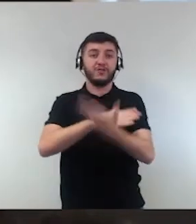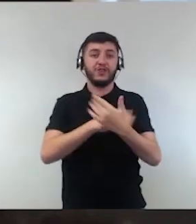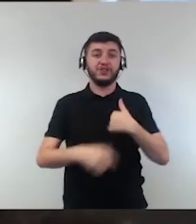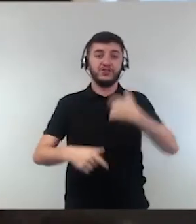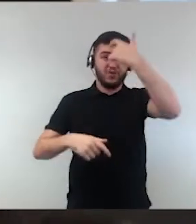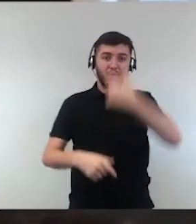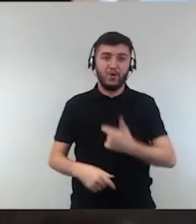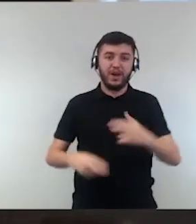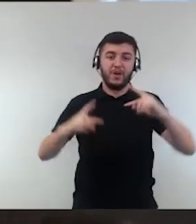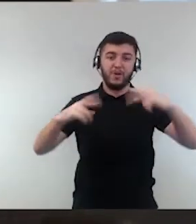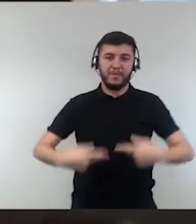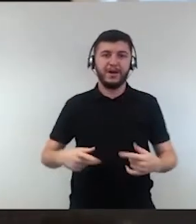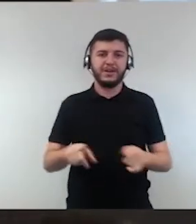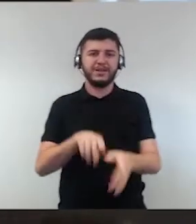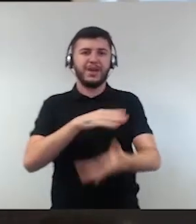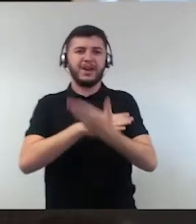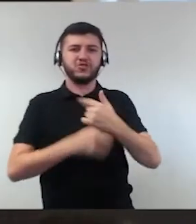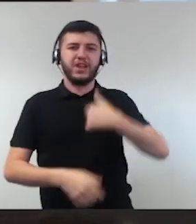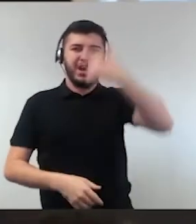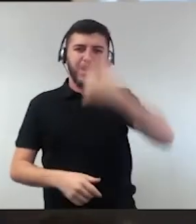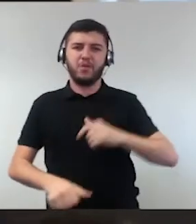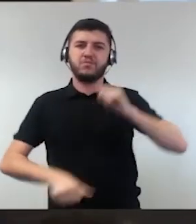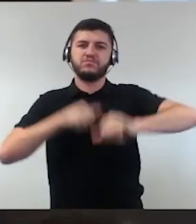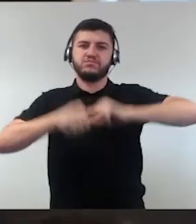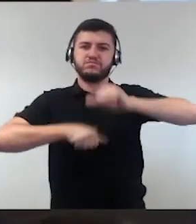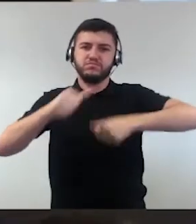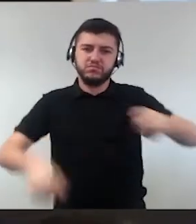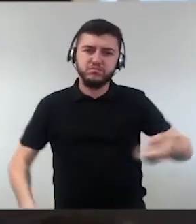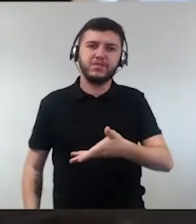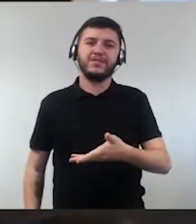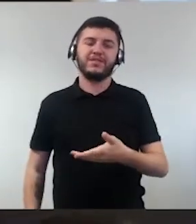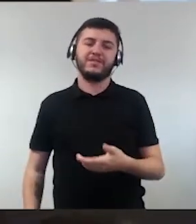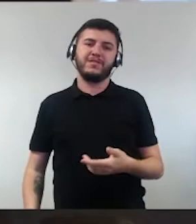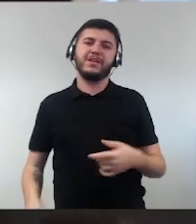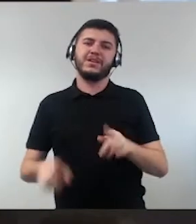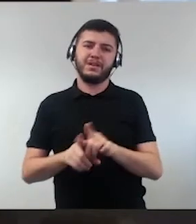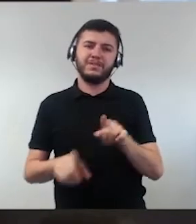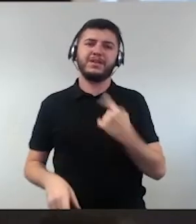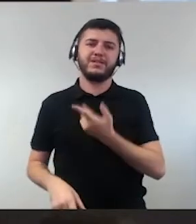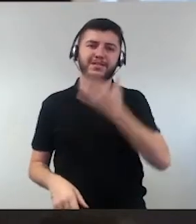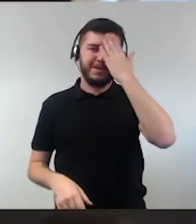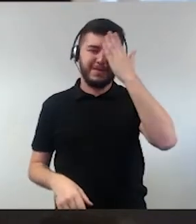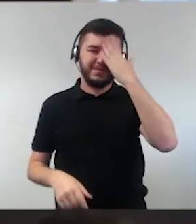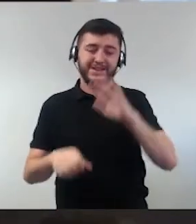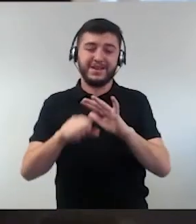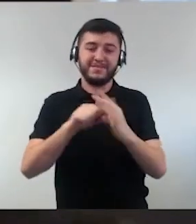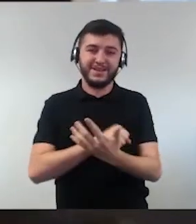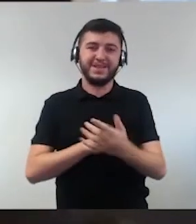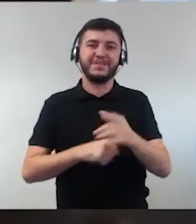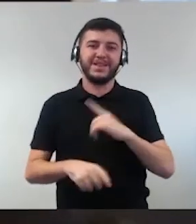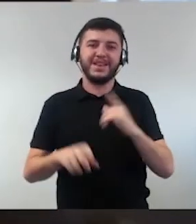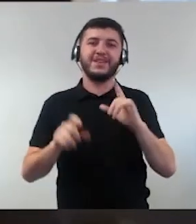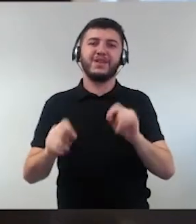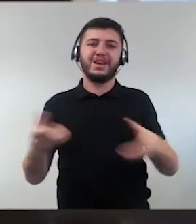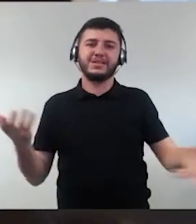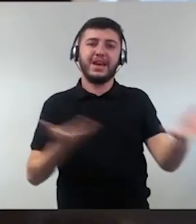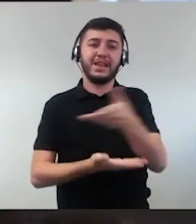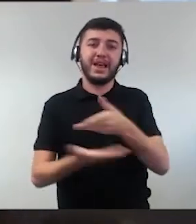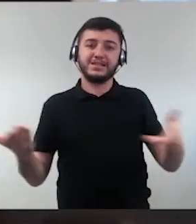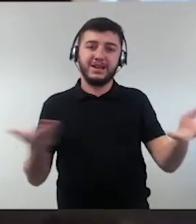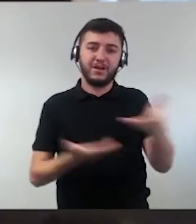humano e vem me transformando? Então, e aí isso se relaciona também um pouco com a pandemia, porque essa